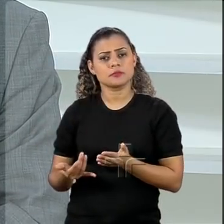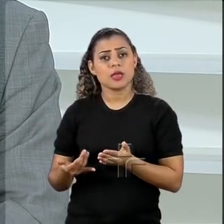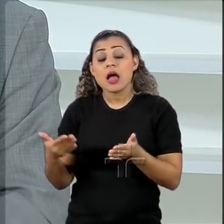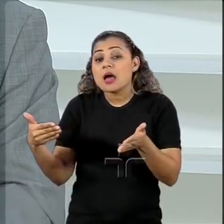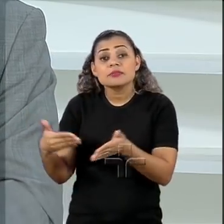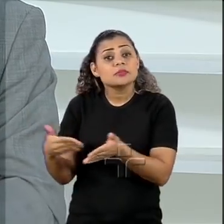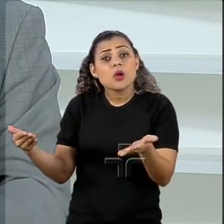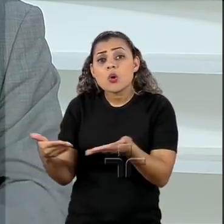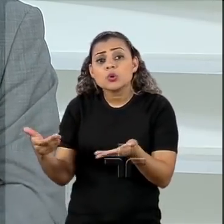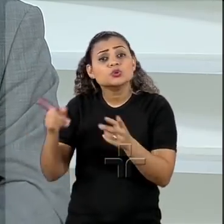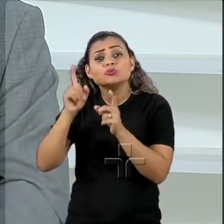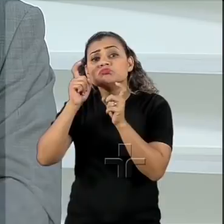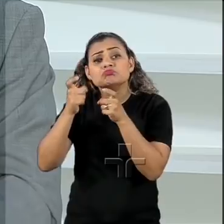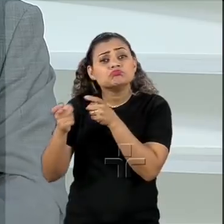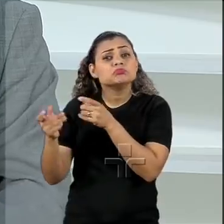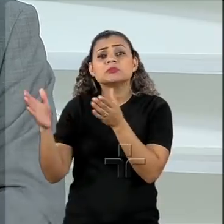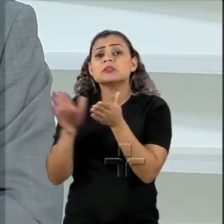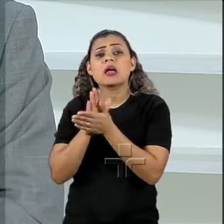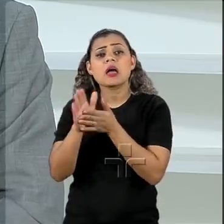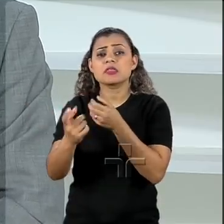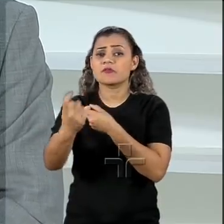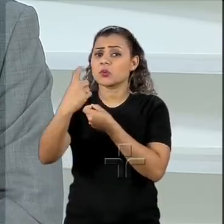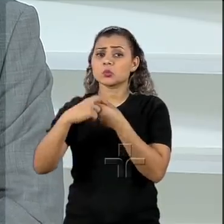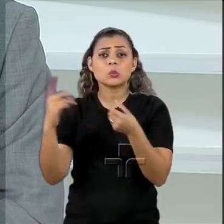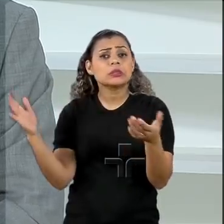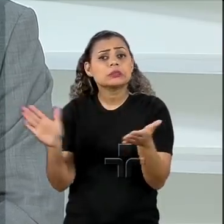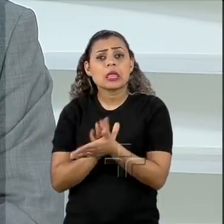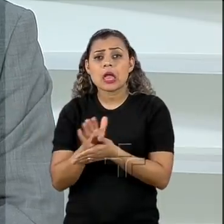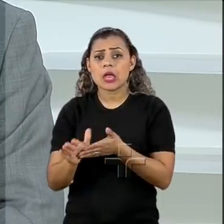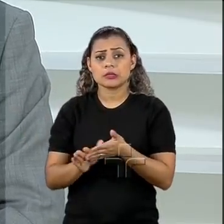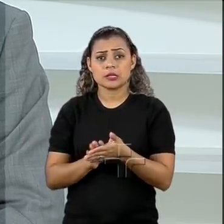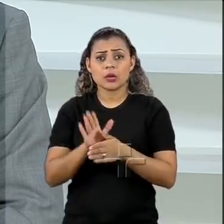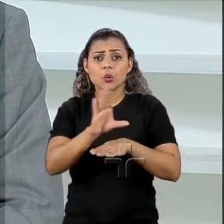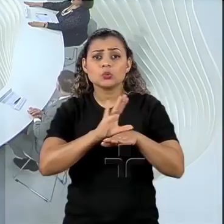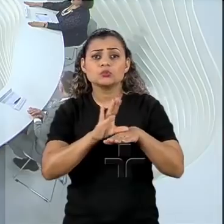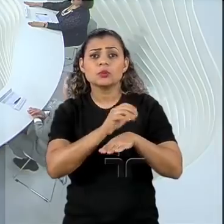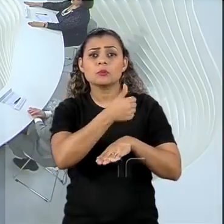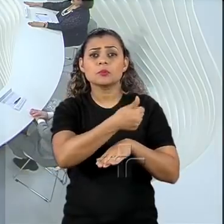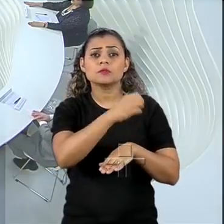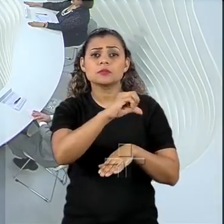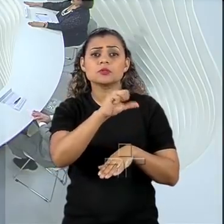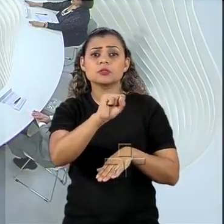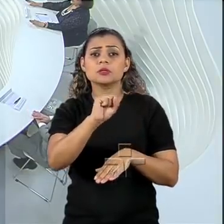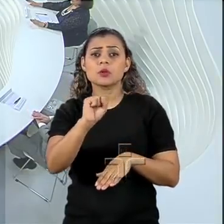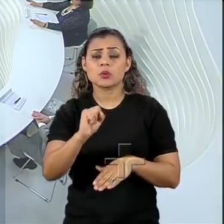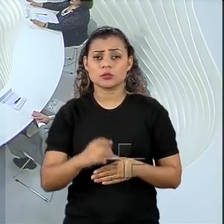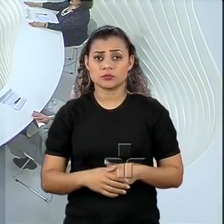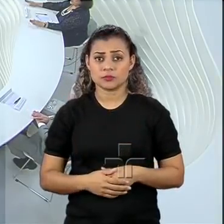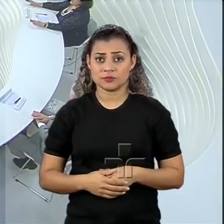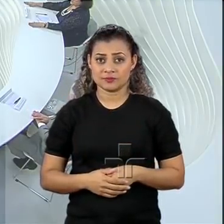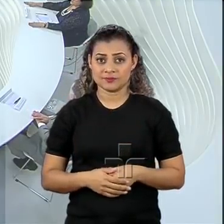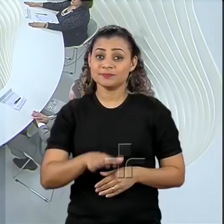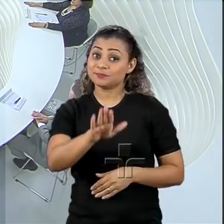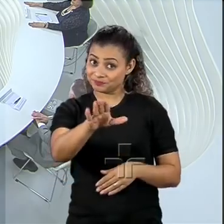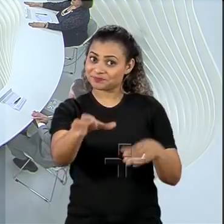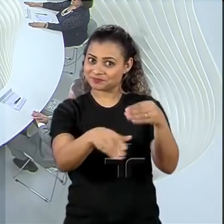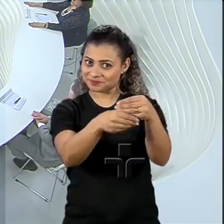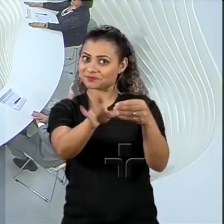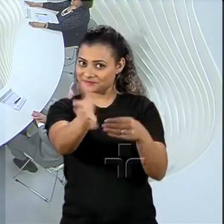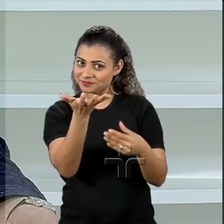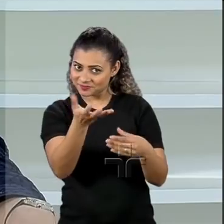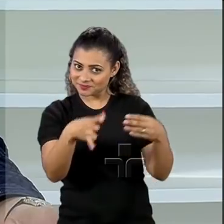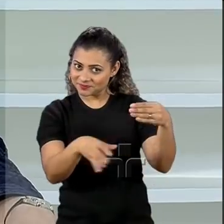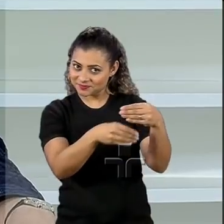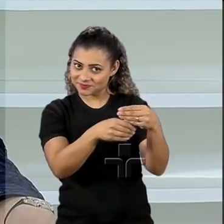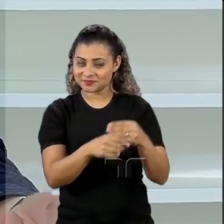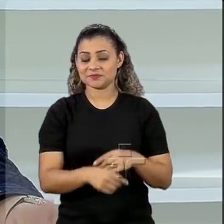legislativo discutindo a estrutura do judiciário dentro da Constituição de 88. E eu vou dizer, e o anteprojeto